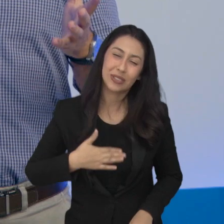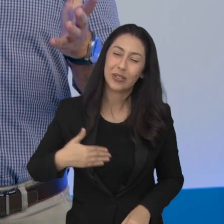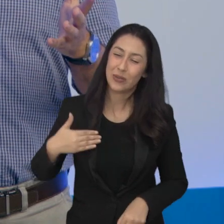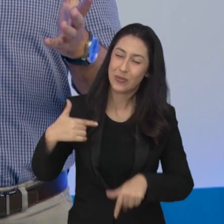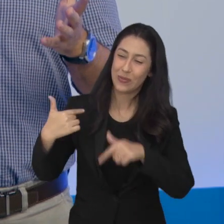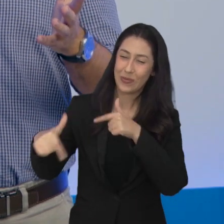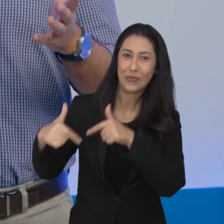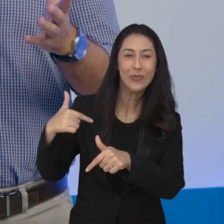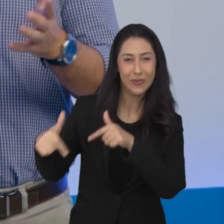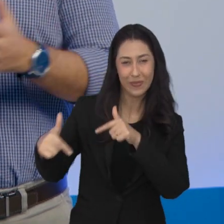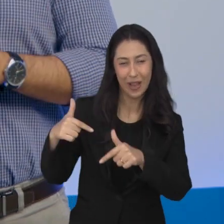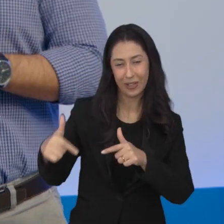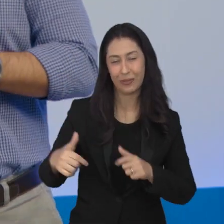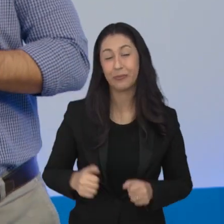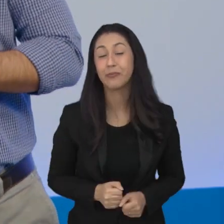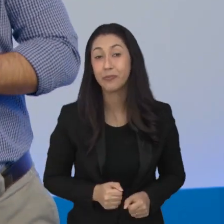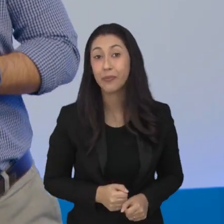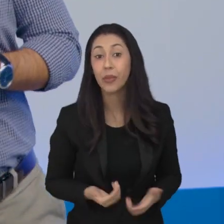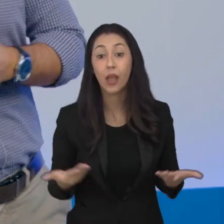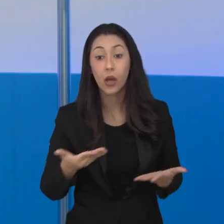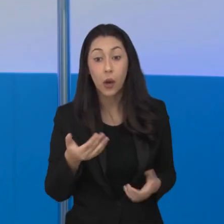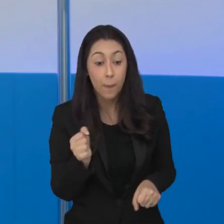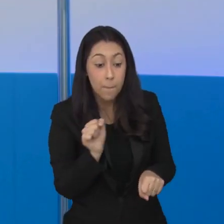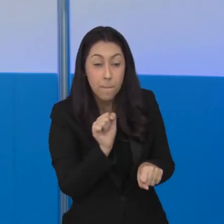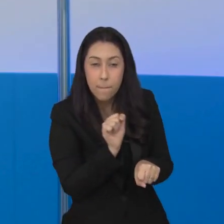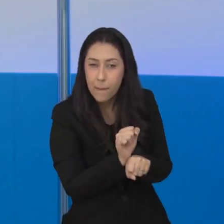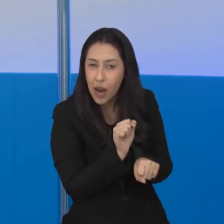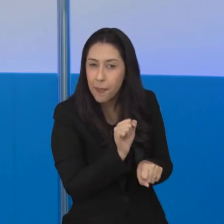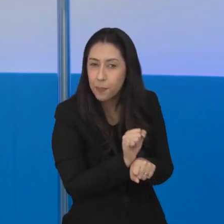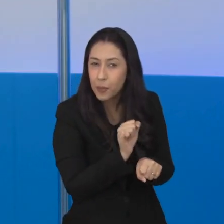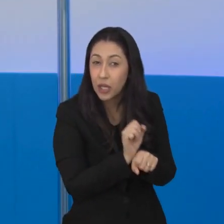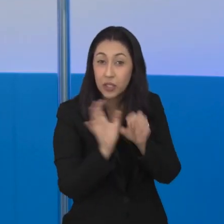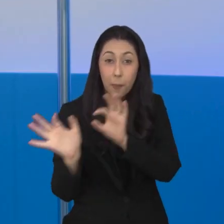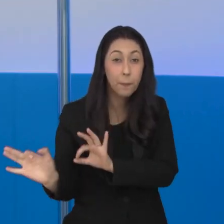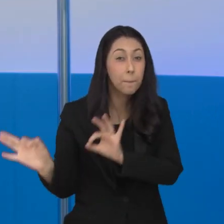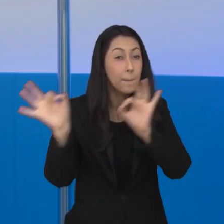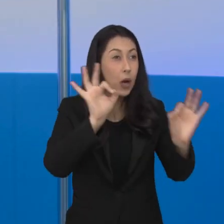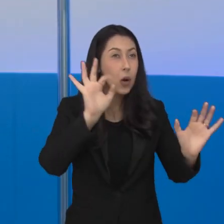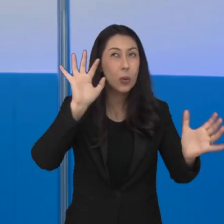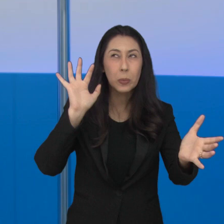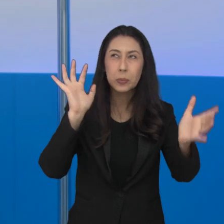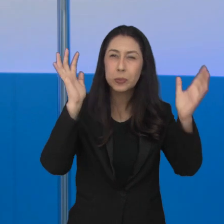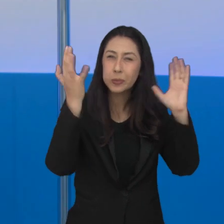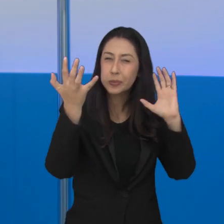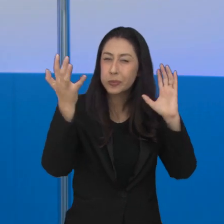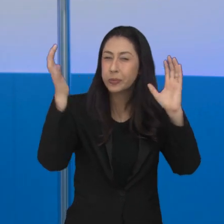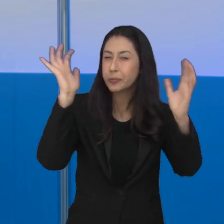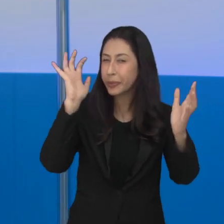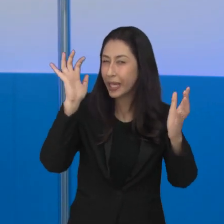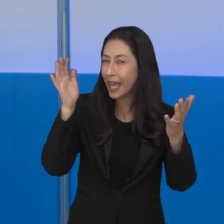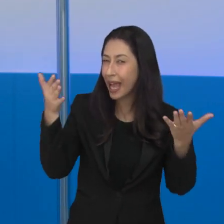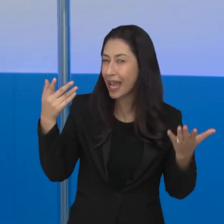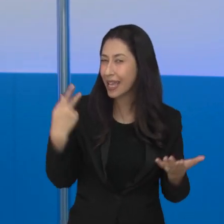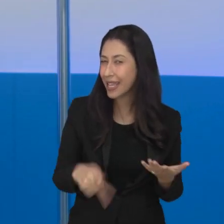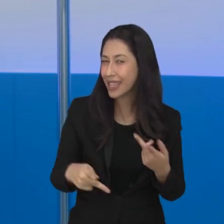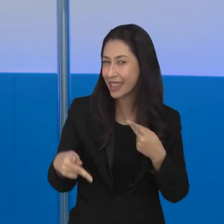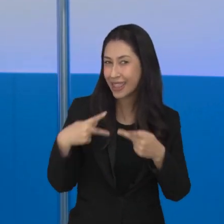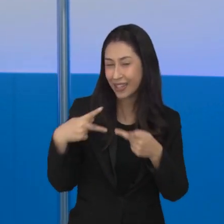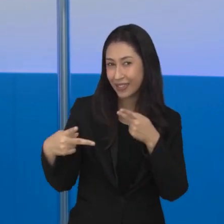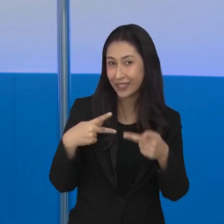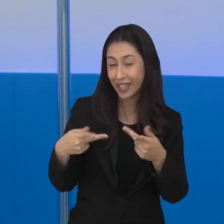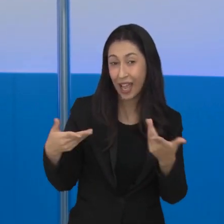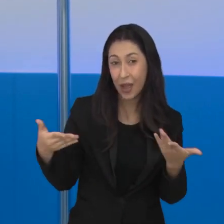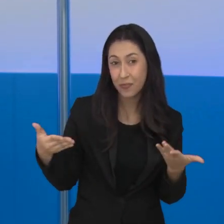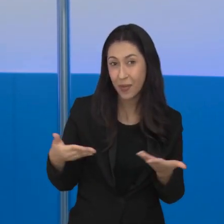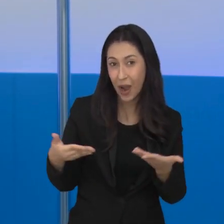bom trabalhar no que a gente gosta, não é mesmo? E a gente dá uma pausa nesse assunto, mas para acompanhar como fica o tempo e as temperaturas